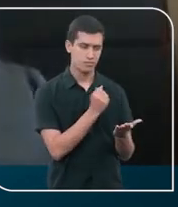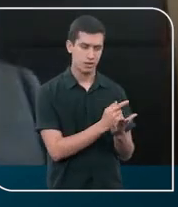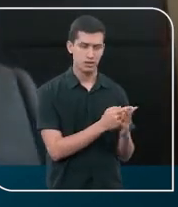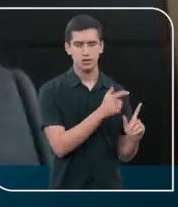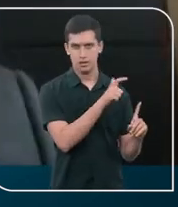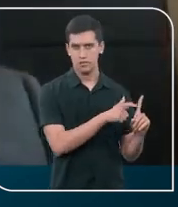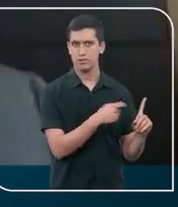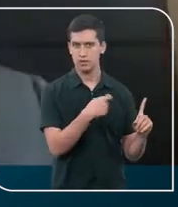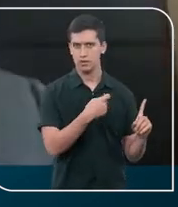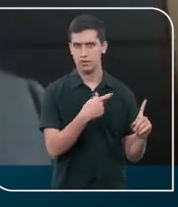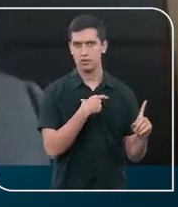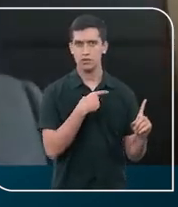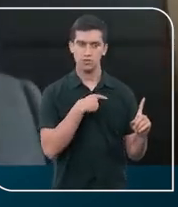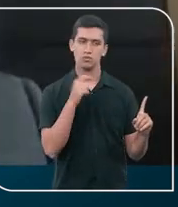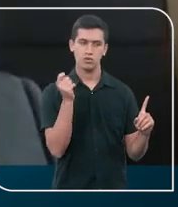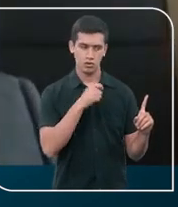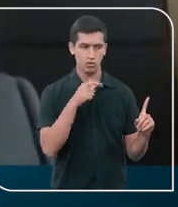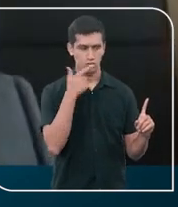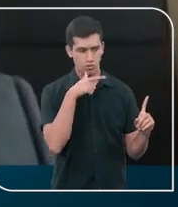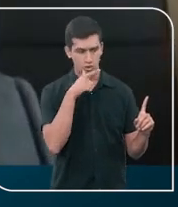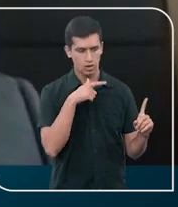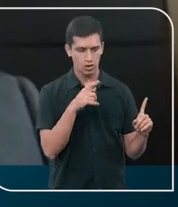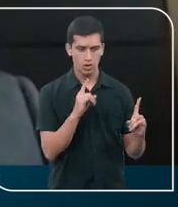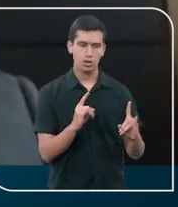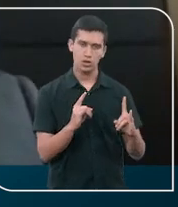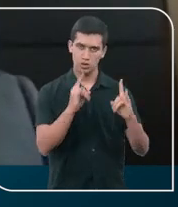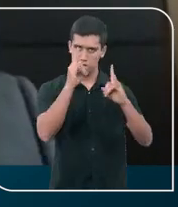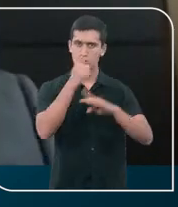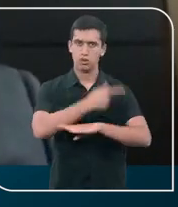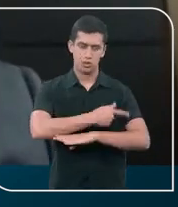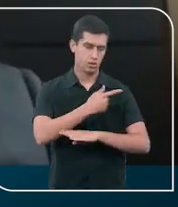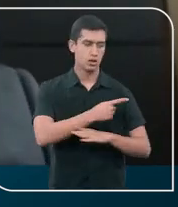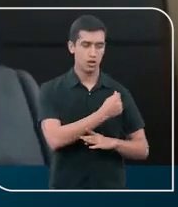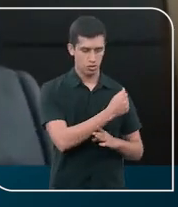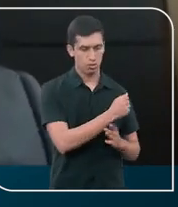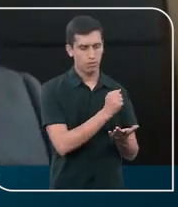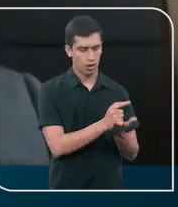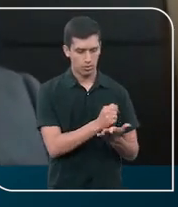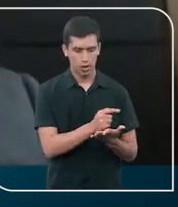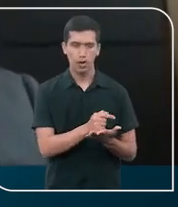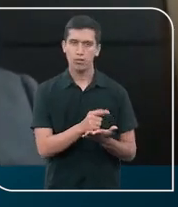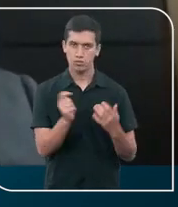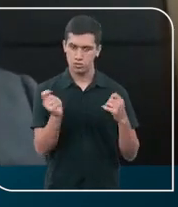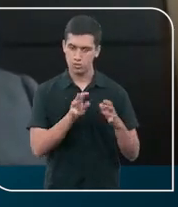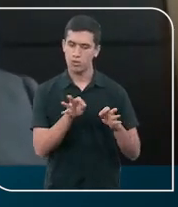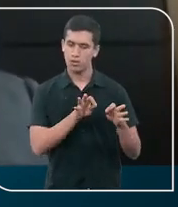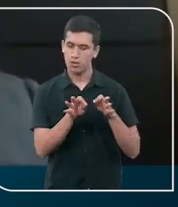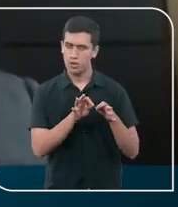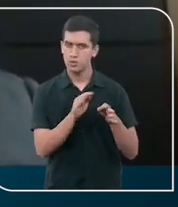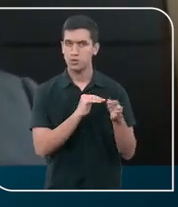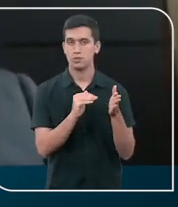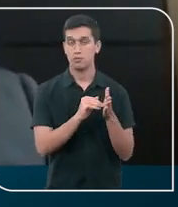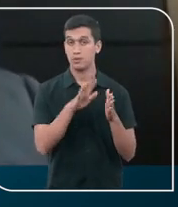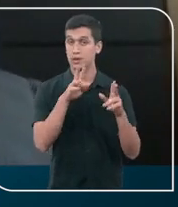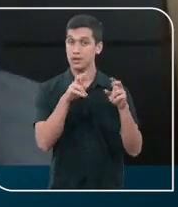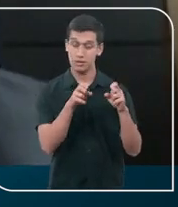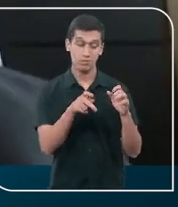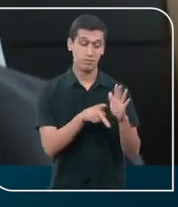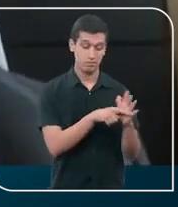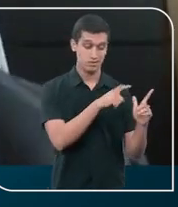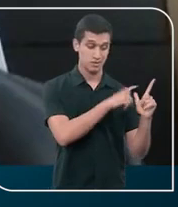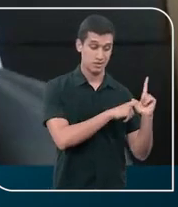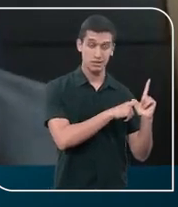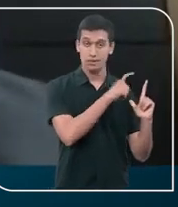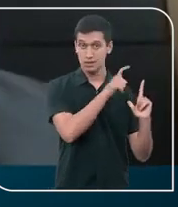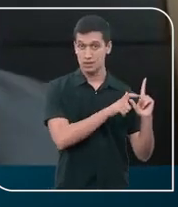uma boa fonte de arrecadação para o condomínio, se bem gerenciada. Com relação à inadimplência em si, o síndico ele possui